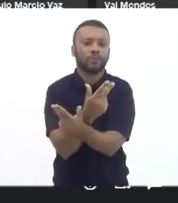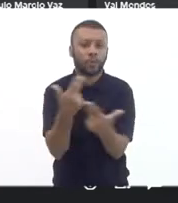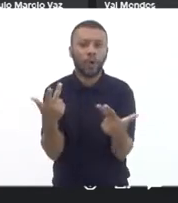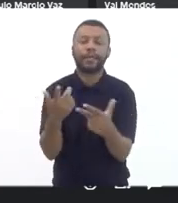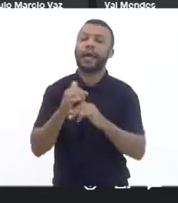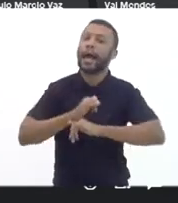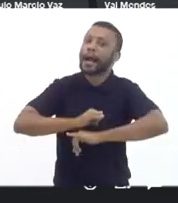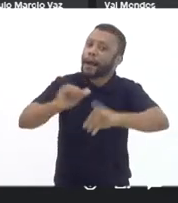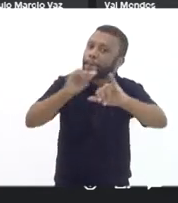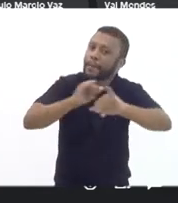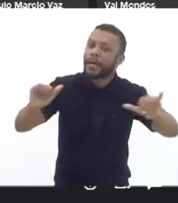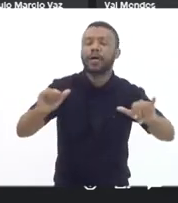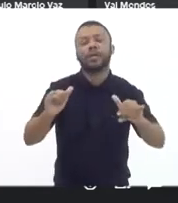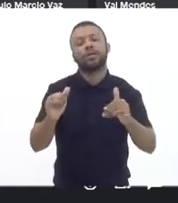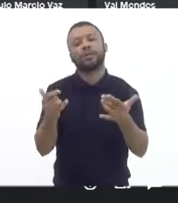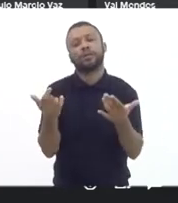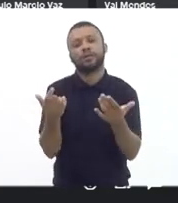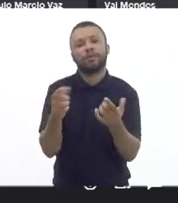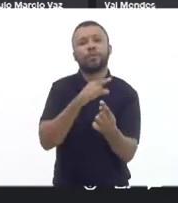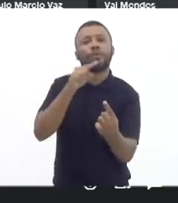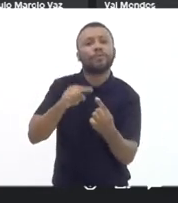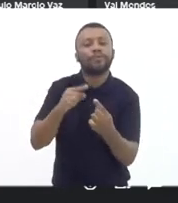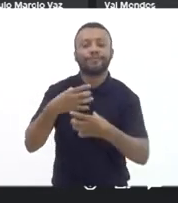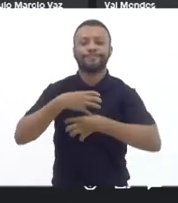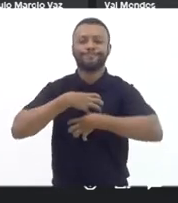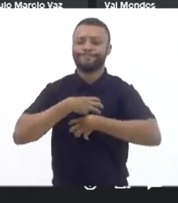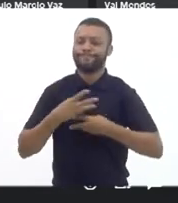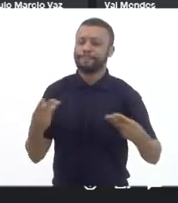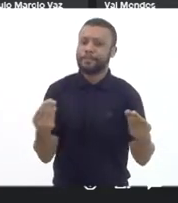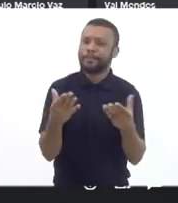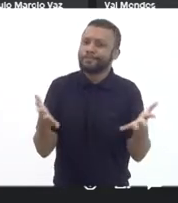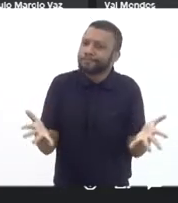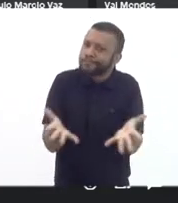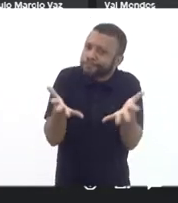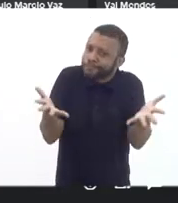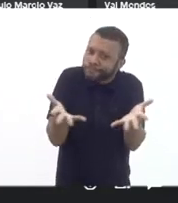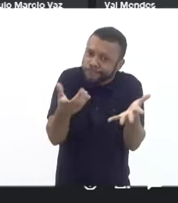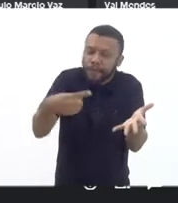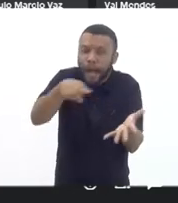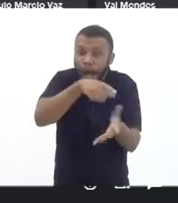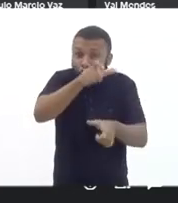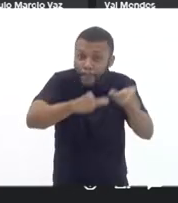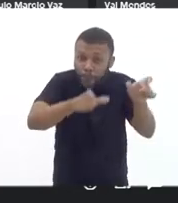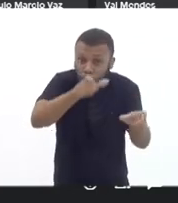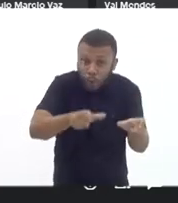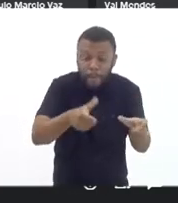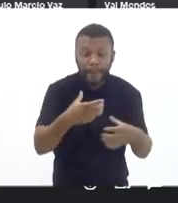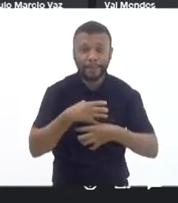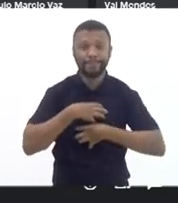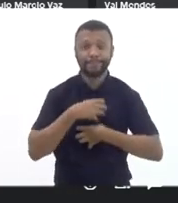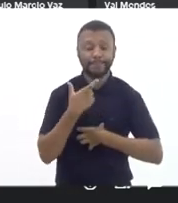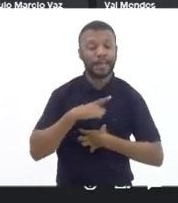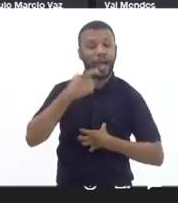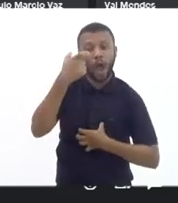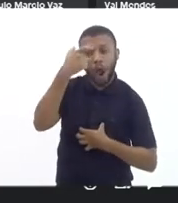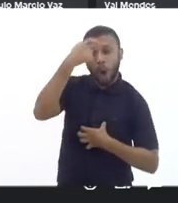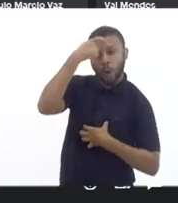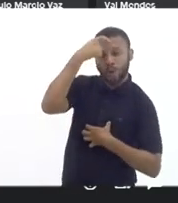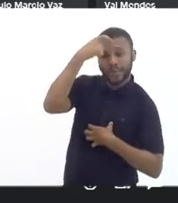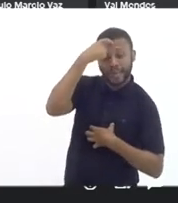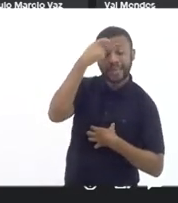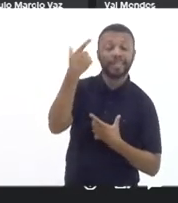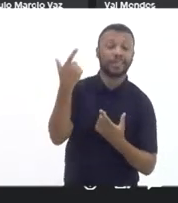de mídia sensibilizando as pessoas contra o abandono, os maus tratos e pela